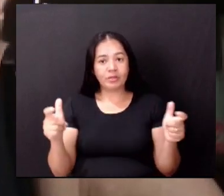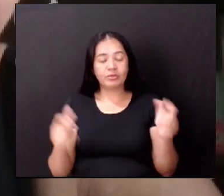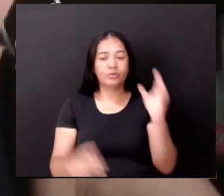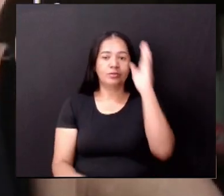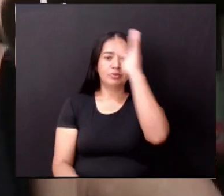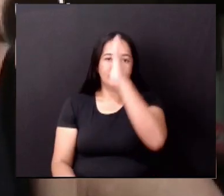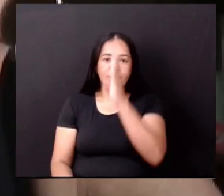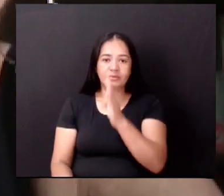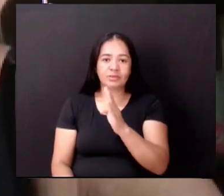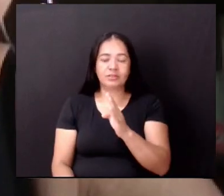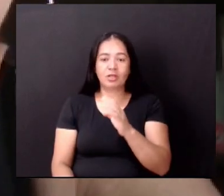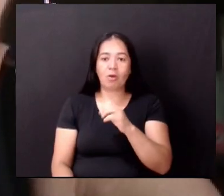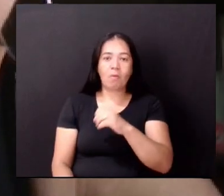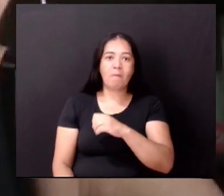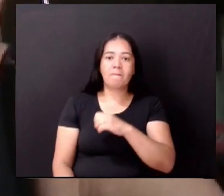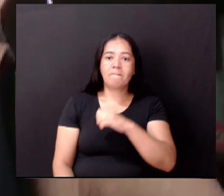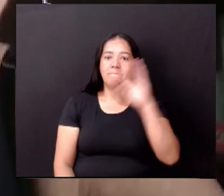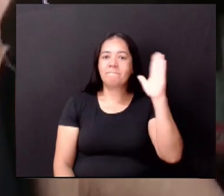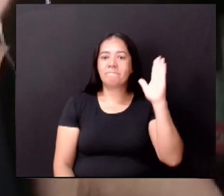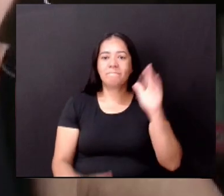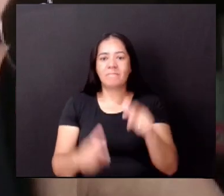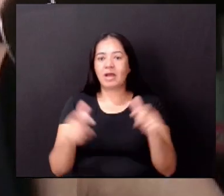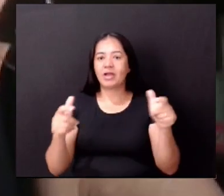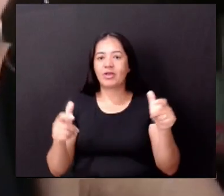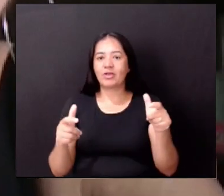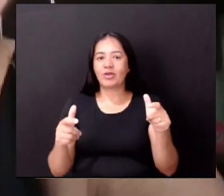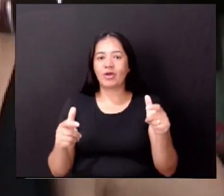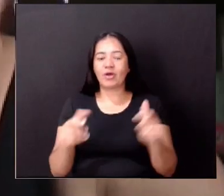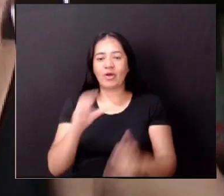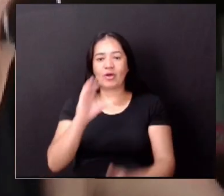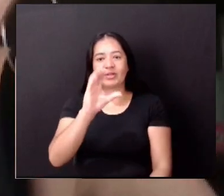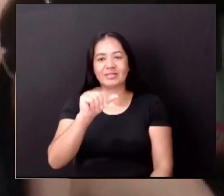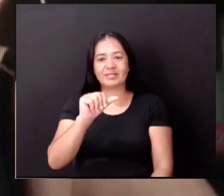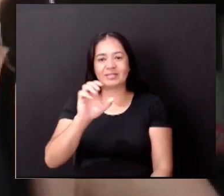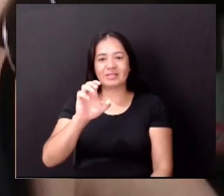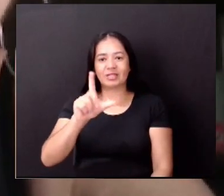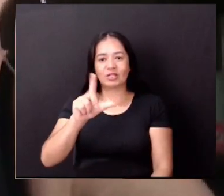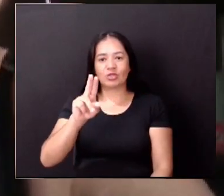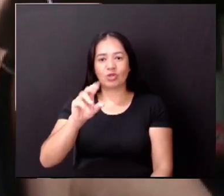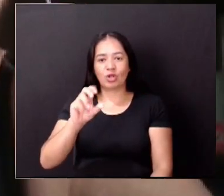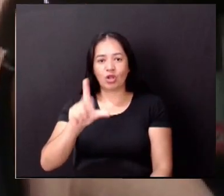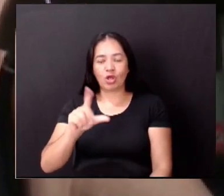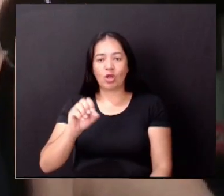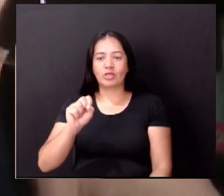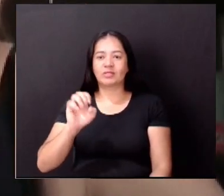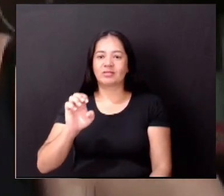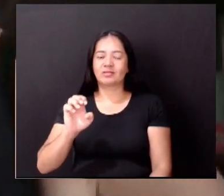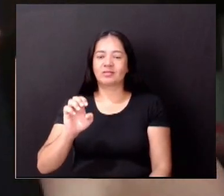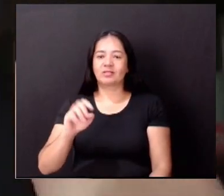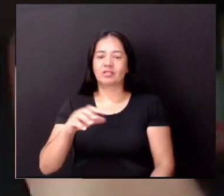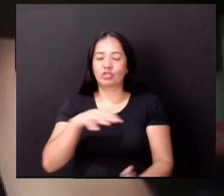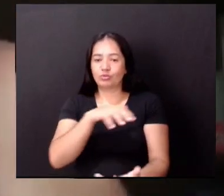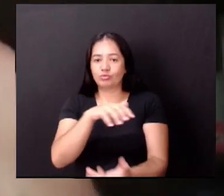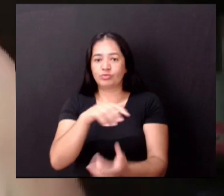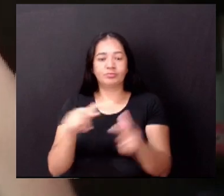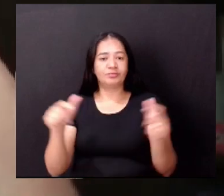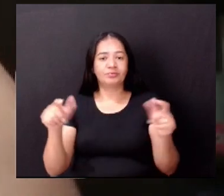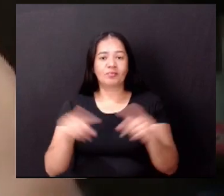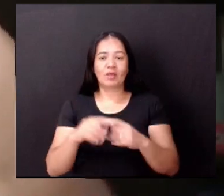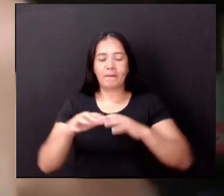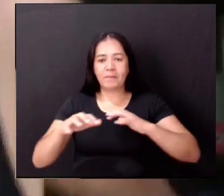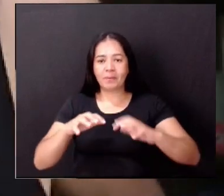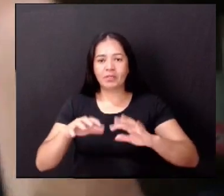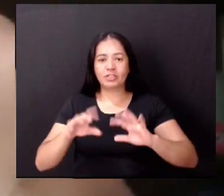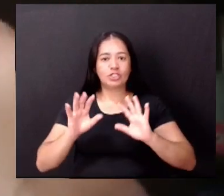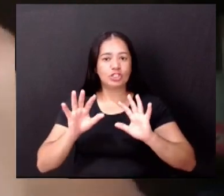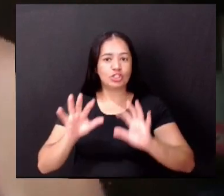tem aumentado e o Brasil é um dos maiores fornecedores de celulose fina no mundo. Mas o que